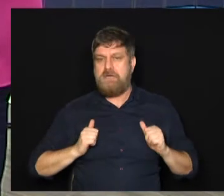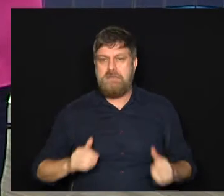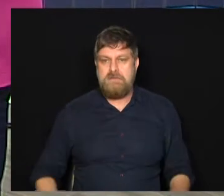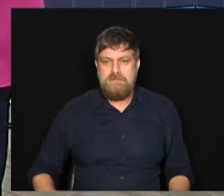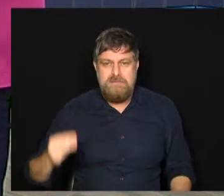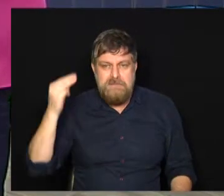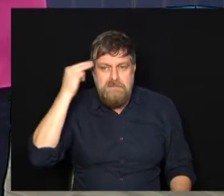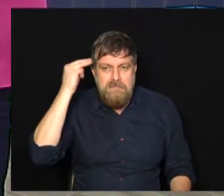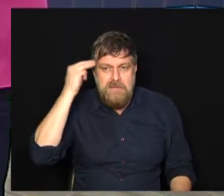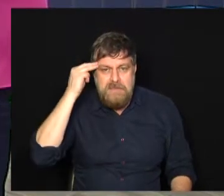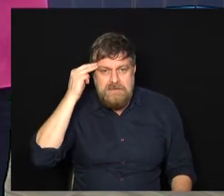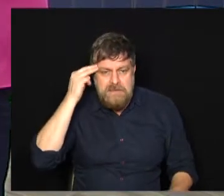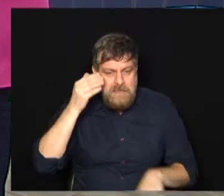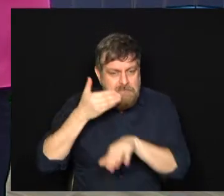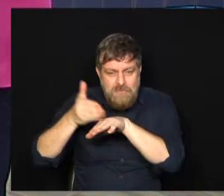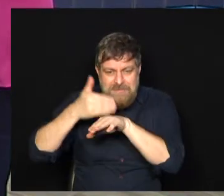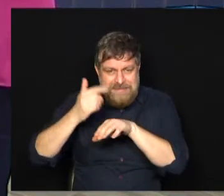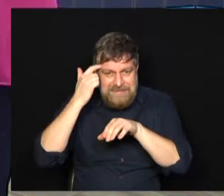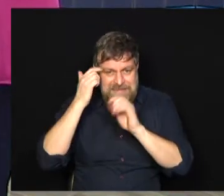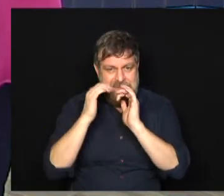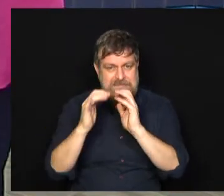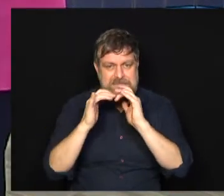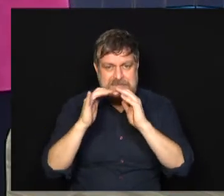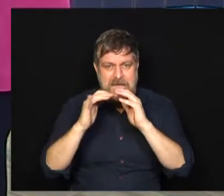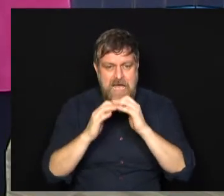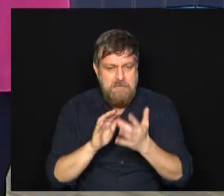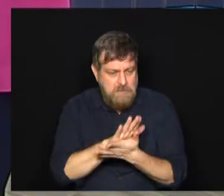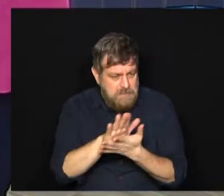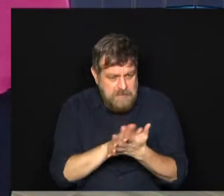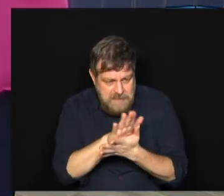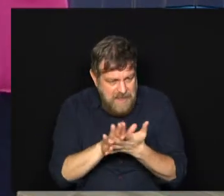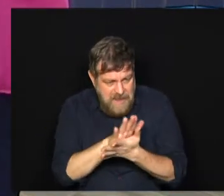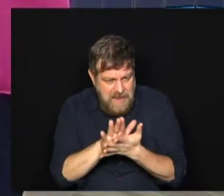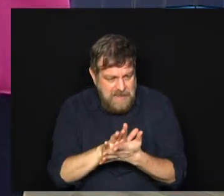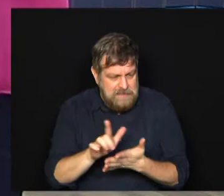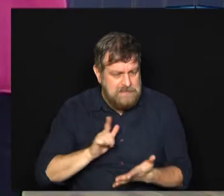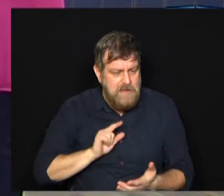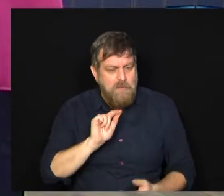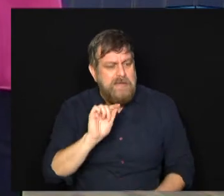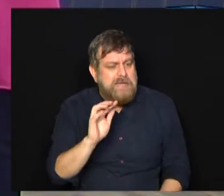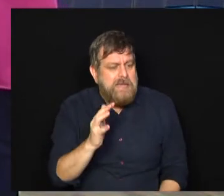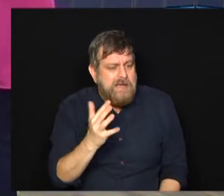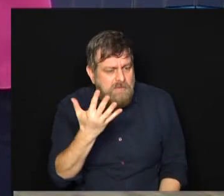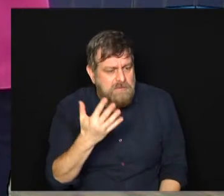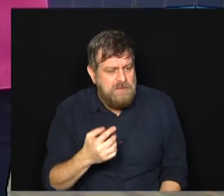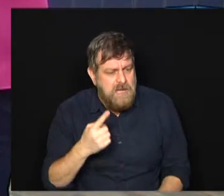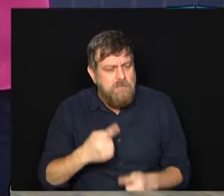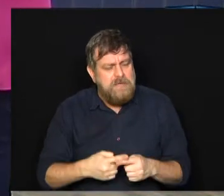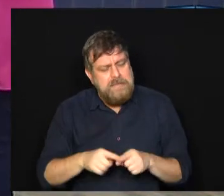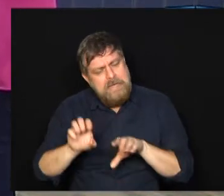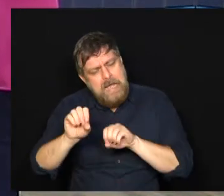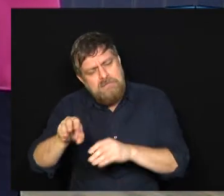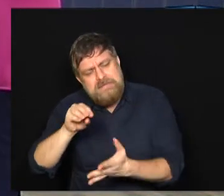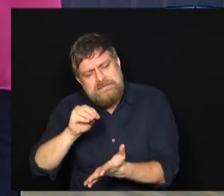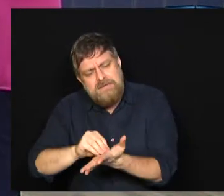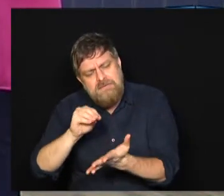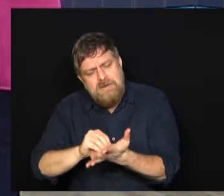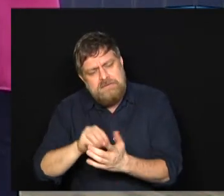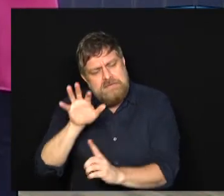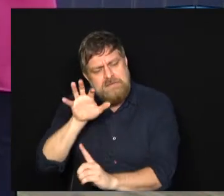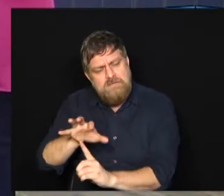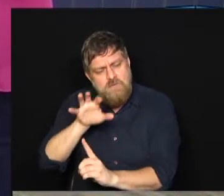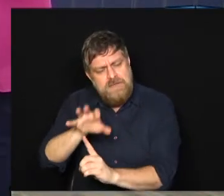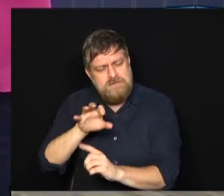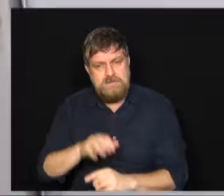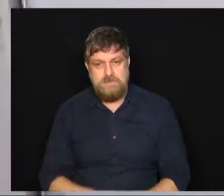com o cérebro, não sei, um trabalho mais manual, com menos raciocínio, não sei, seria isso? É